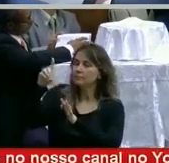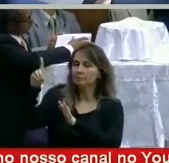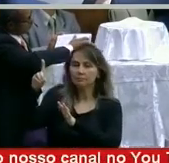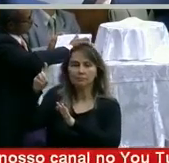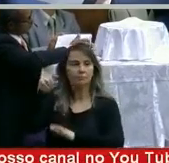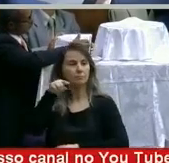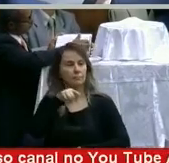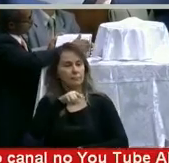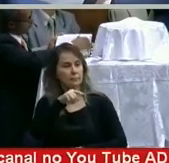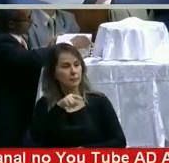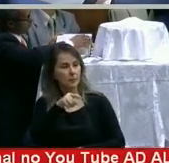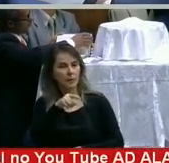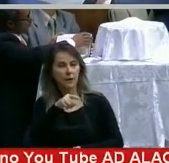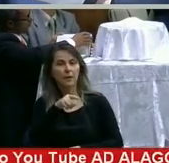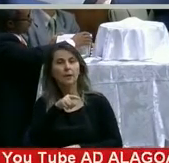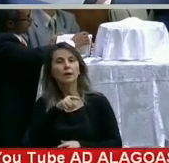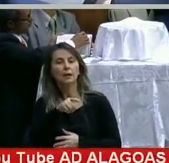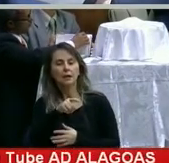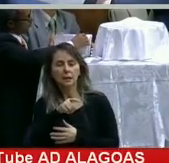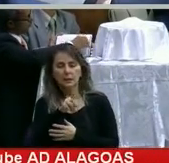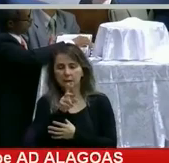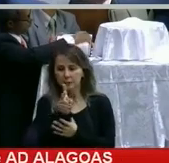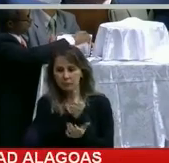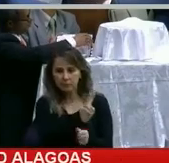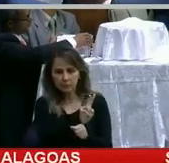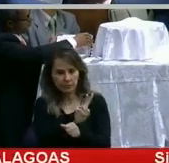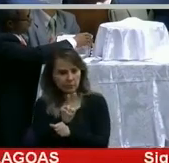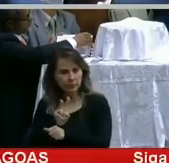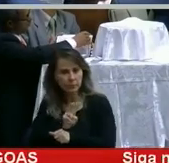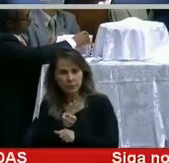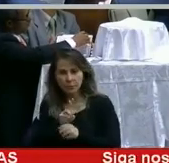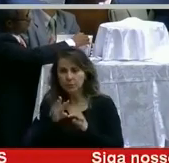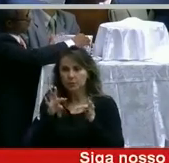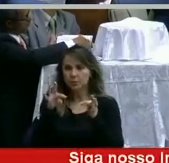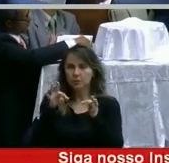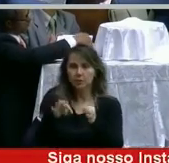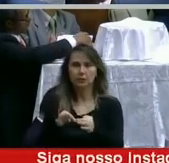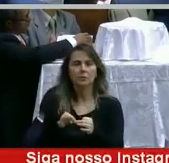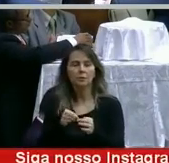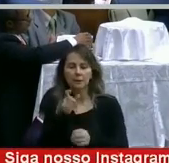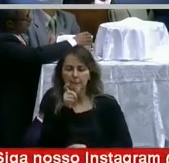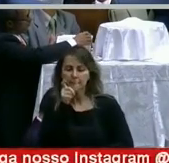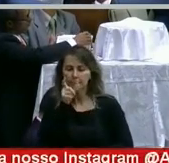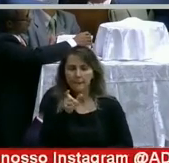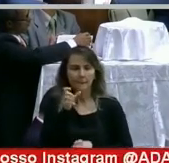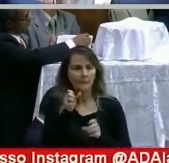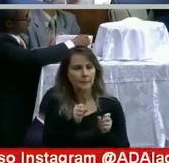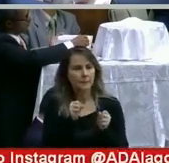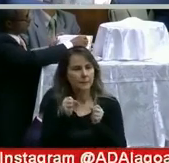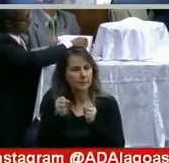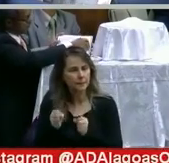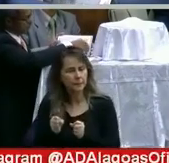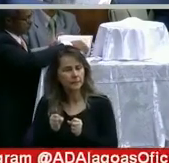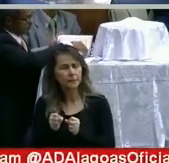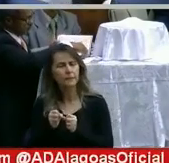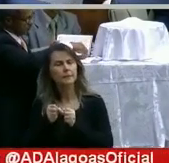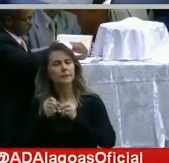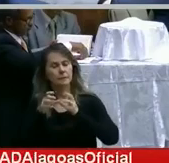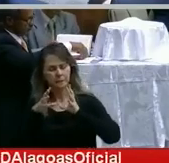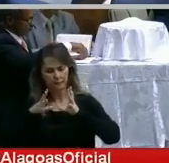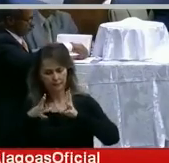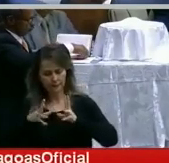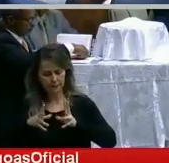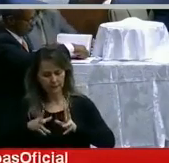as coisas pela palavra do seu poder, havendo feito por si mesmo a purificação